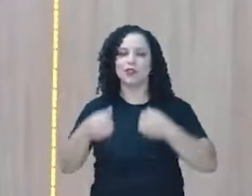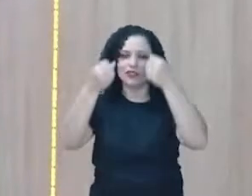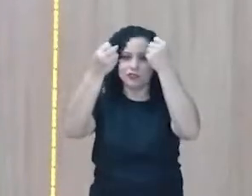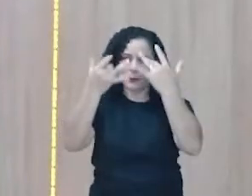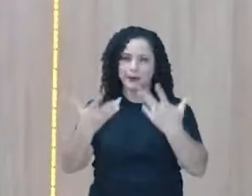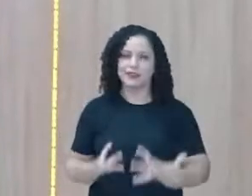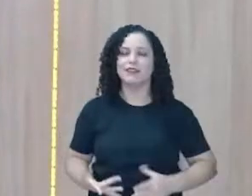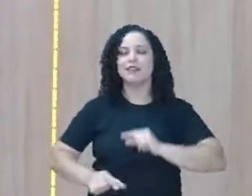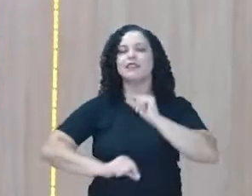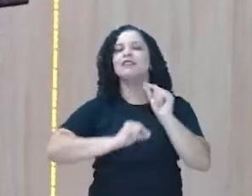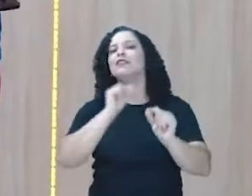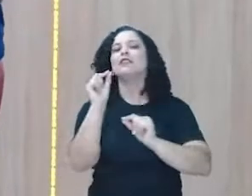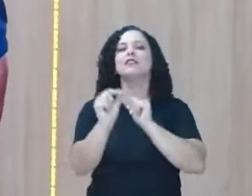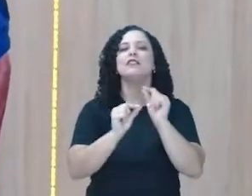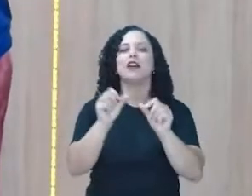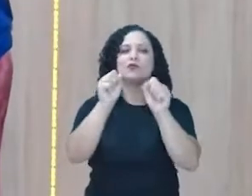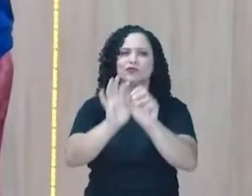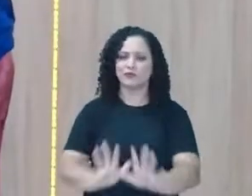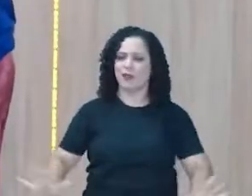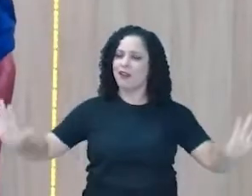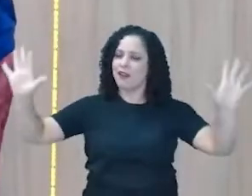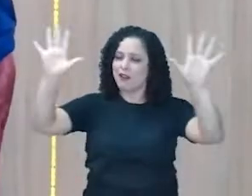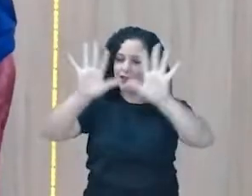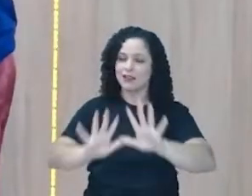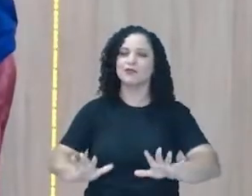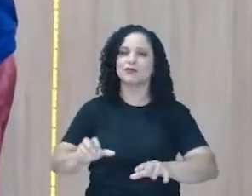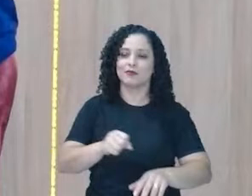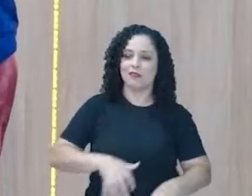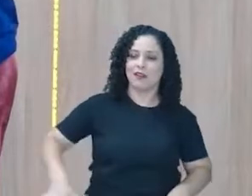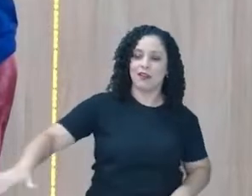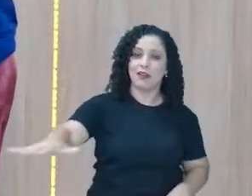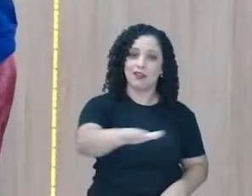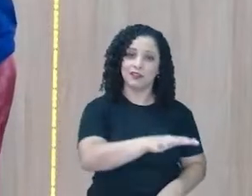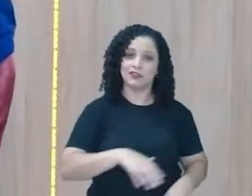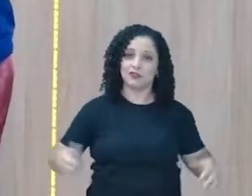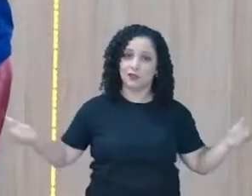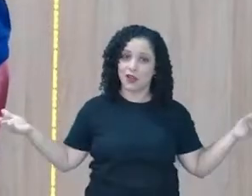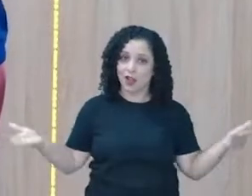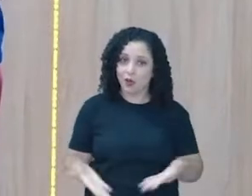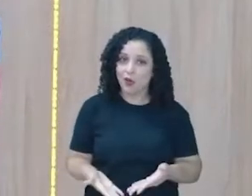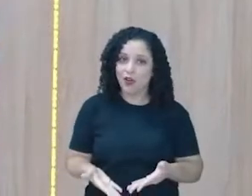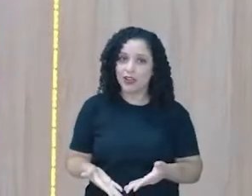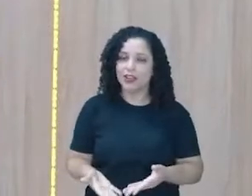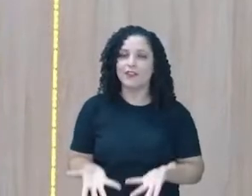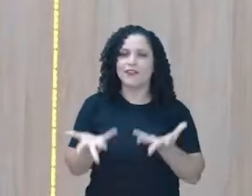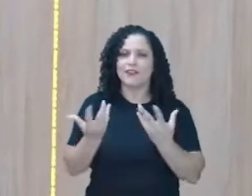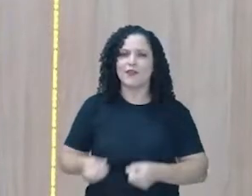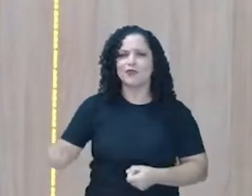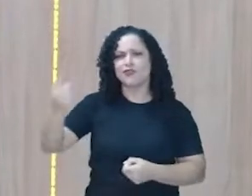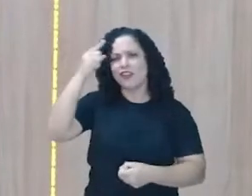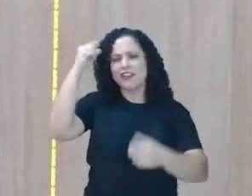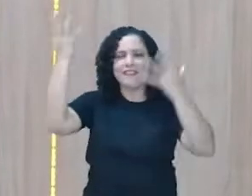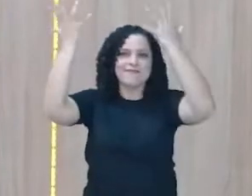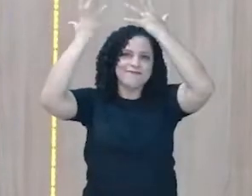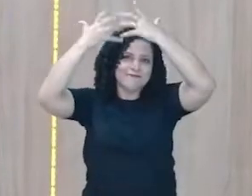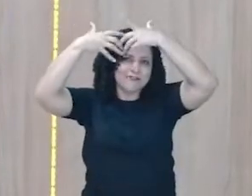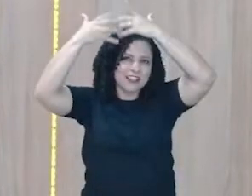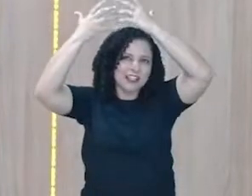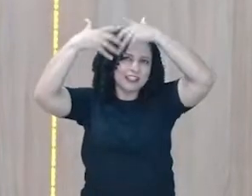Armando, né, sobre a questão do espaço geográfico, enfim, vamos agora fazer algumas reflexões acerca